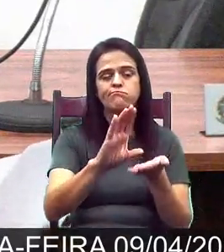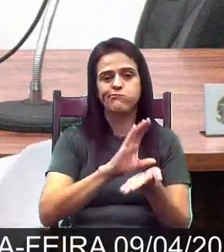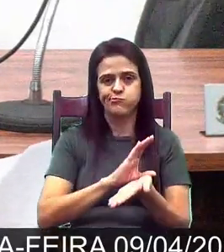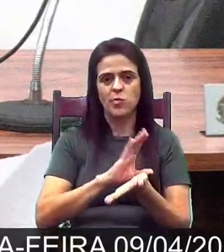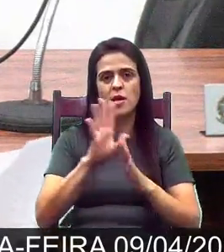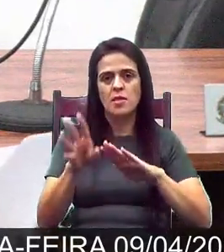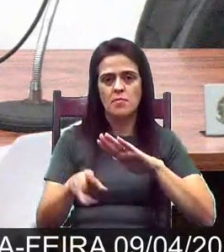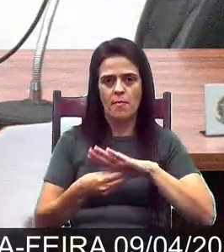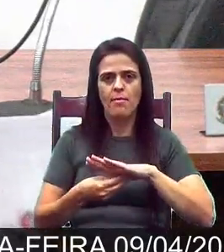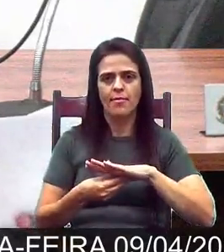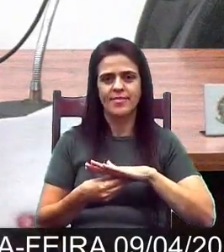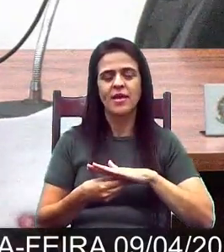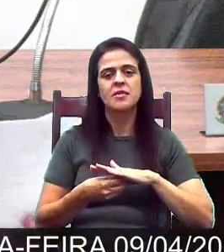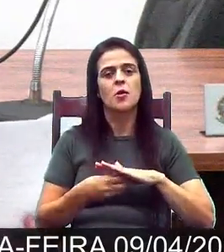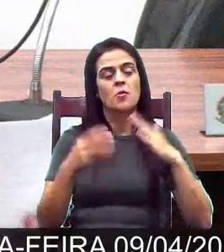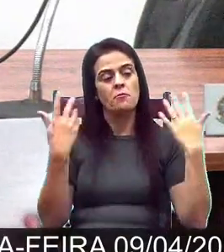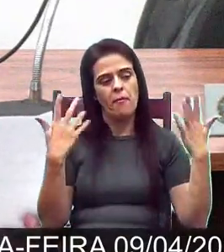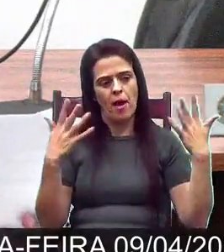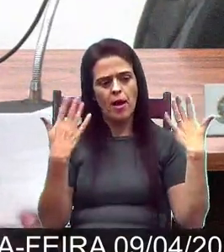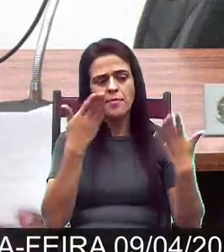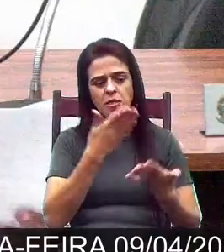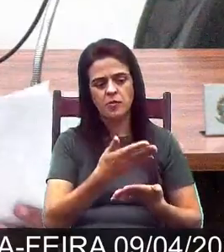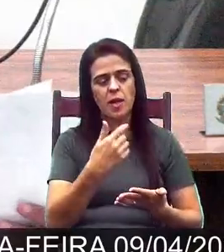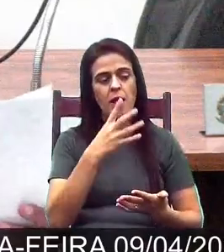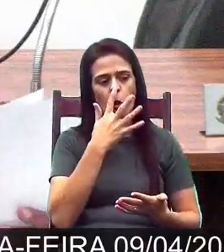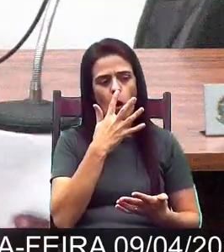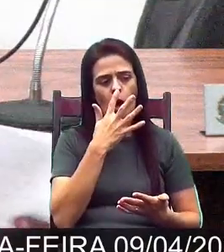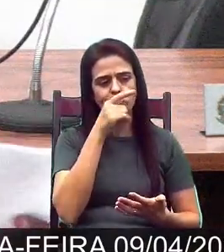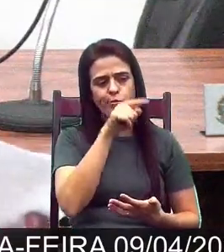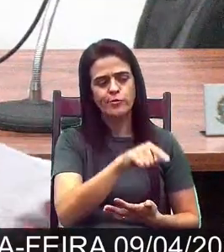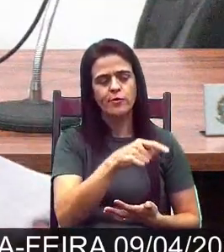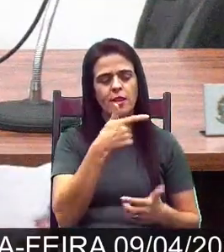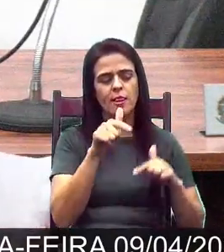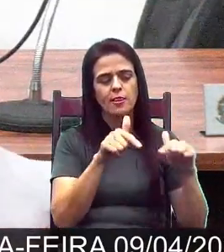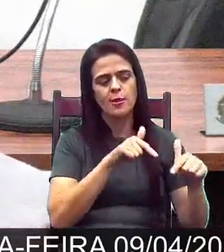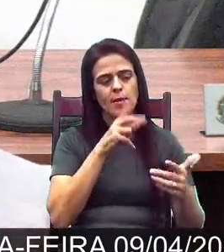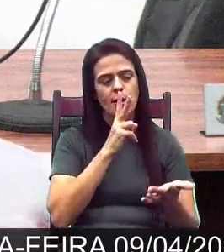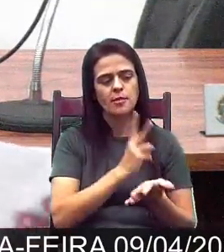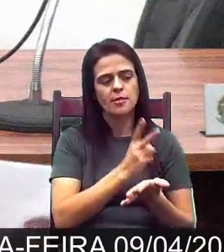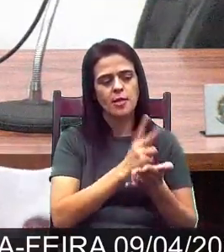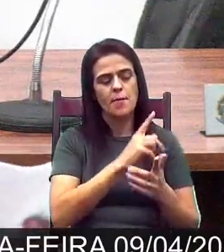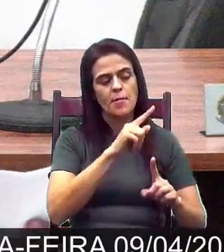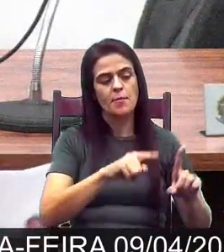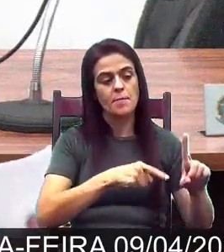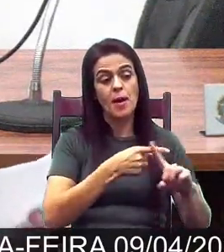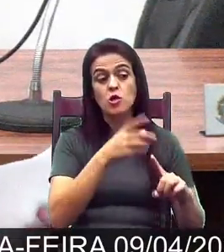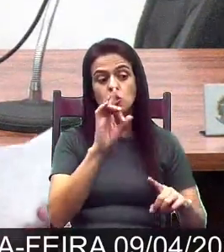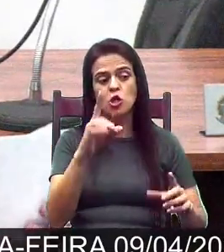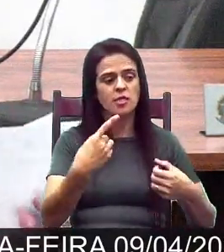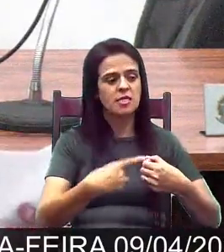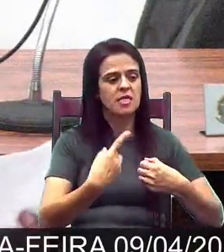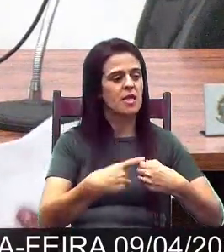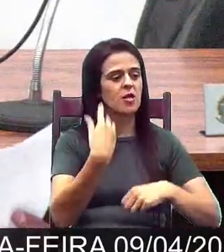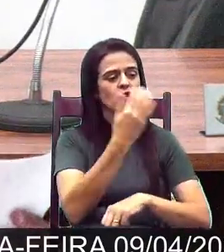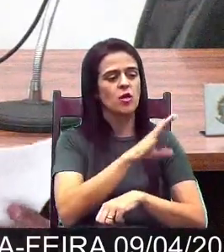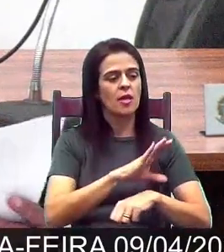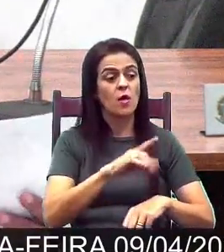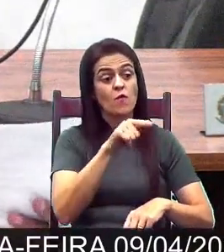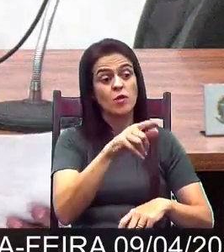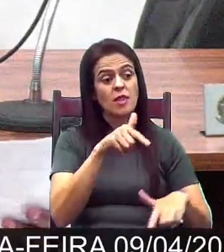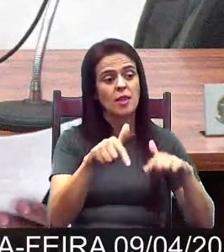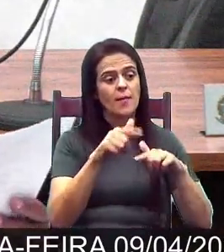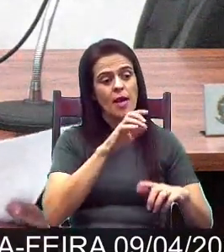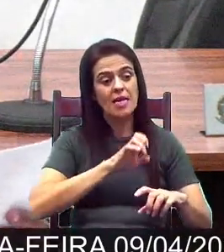admirador dele. Né? Parabéns que ele continua assim trabalhando, não só para o Catalão, mas para todo Goiás.